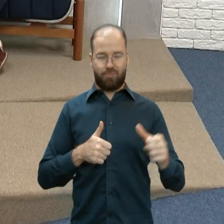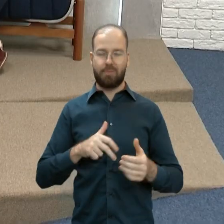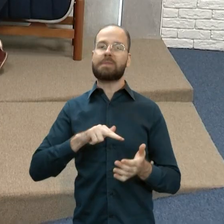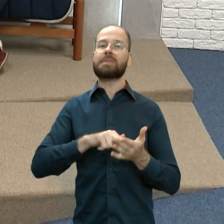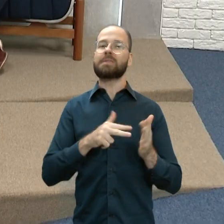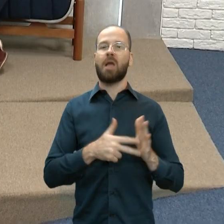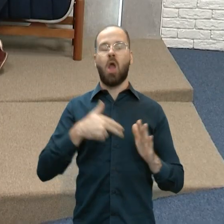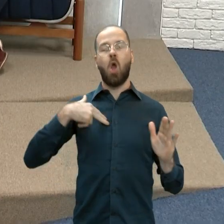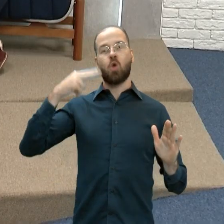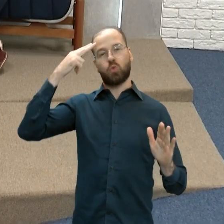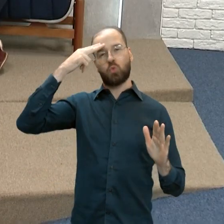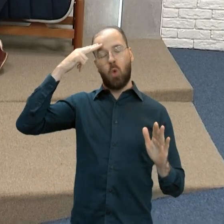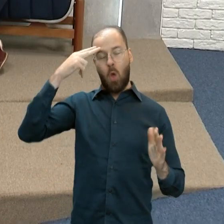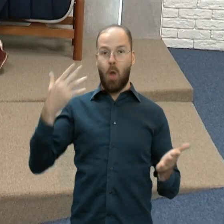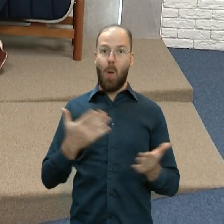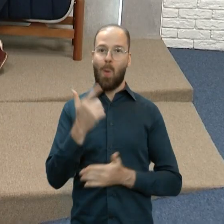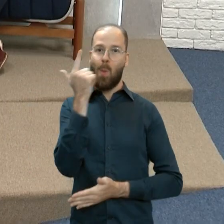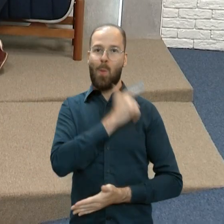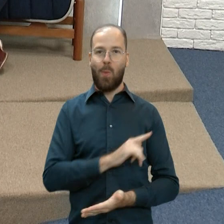sonho, pensa,